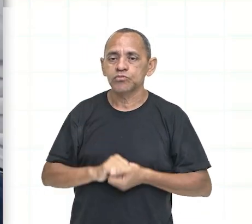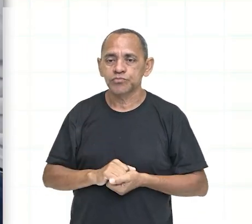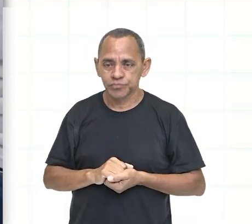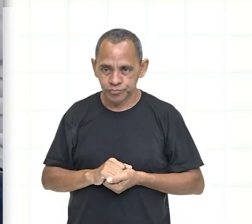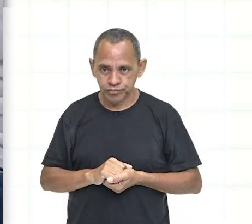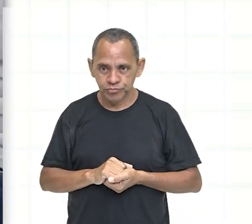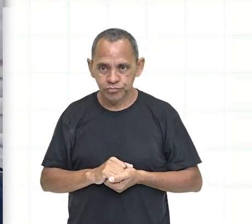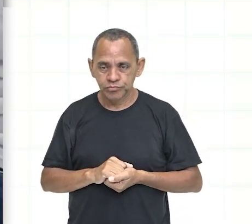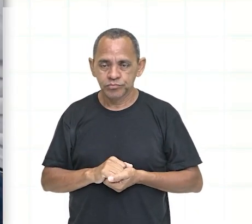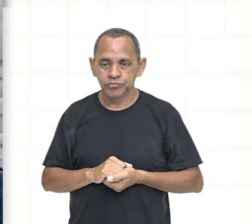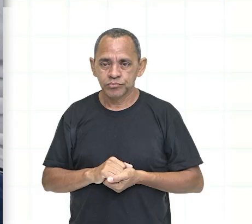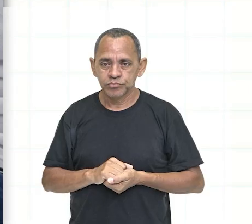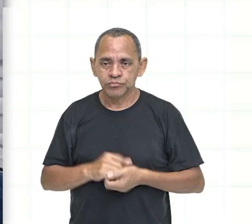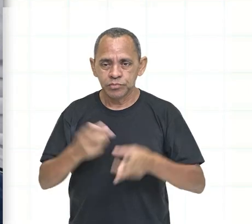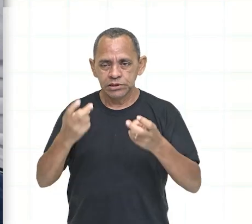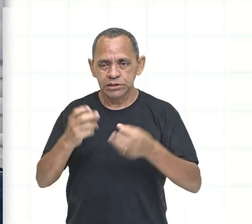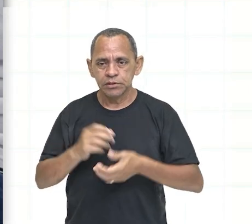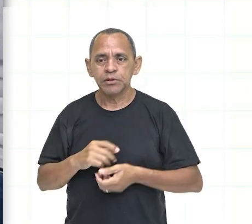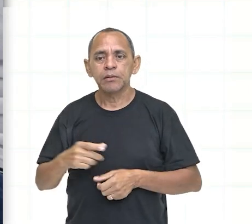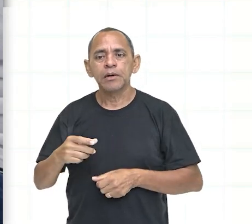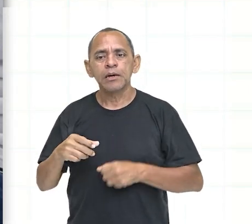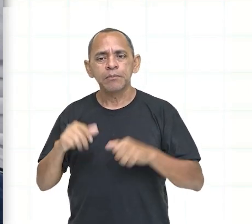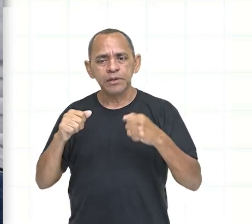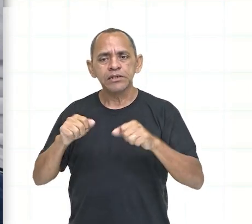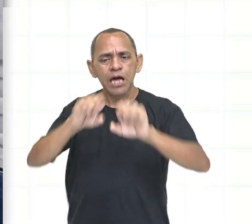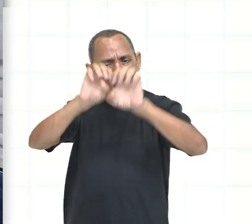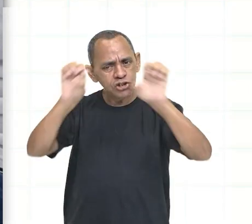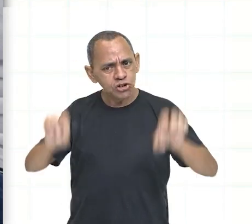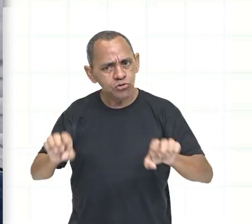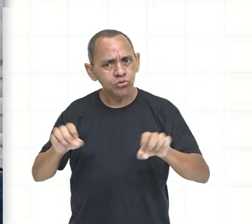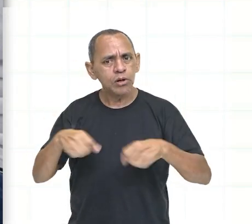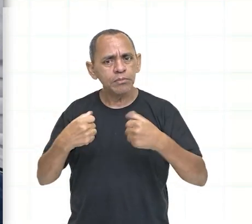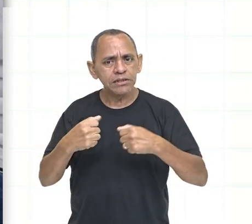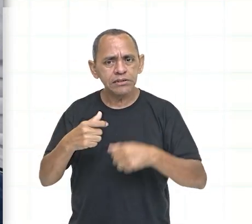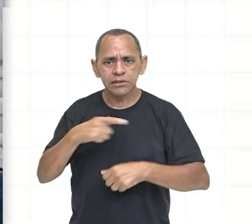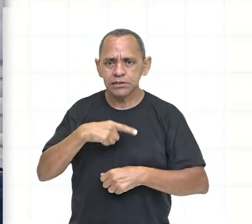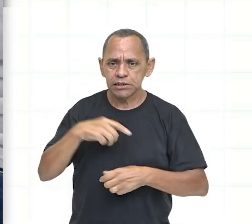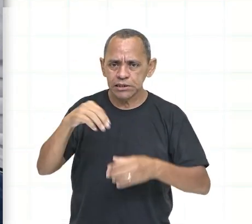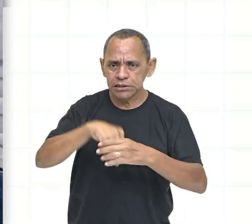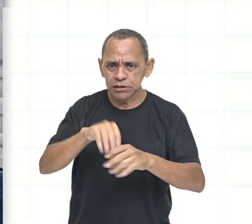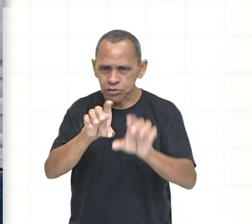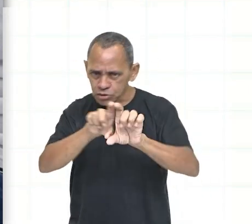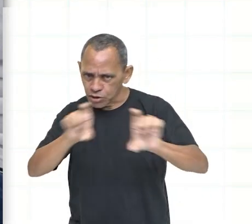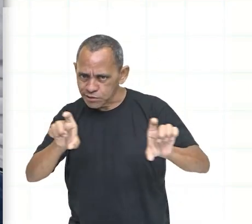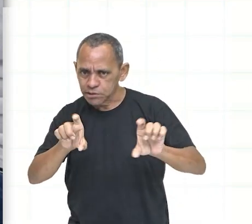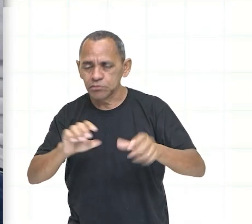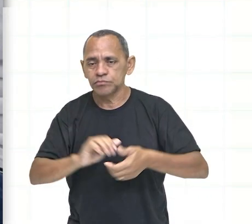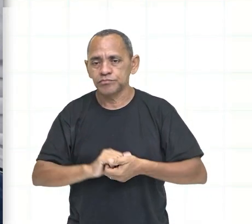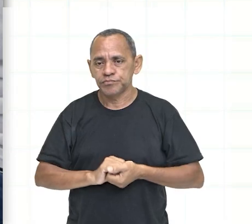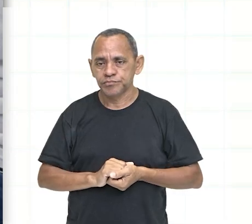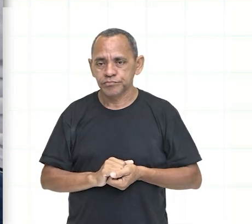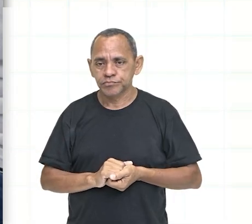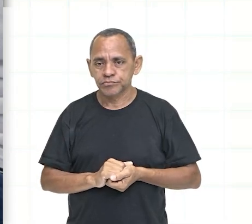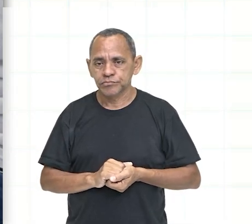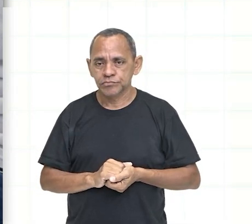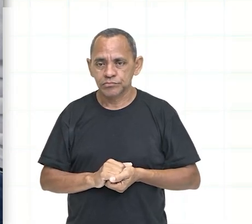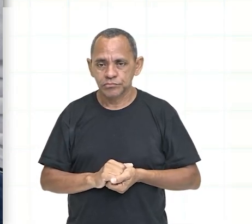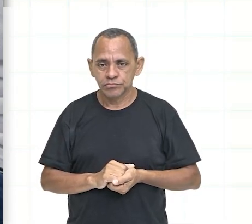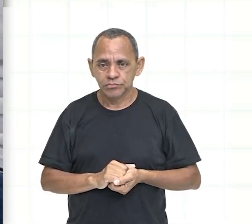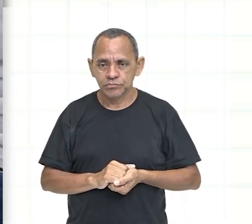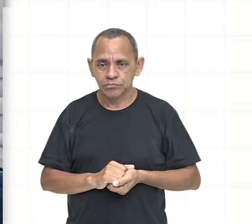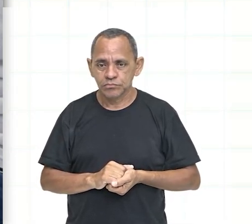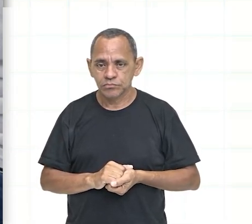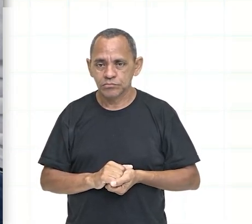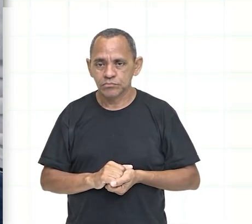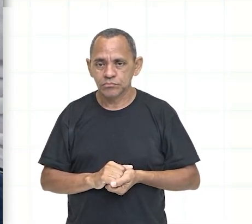simple past mais modal verb mais infinitive. Então nós temos aqui, ó, if he had more time, se